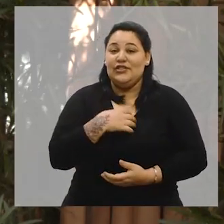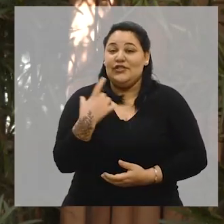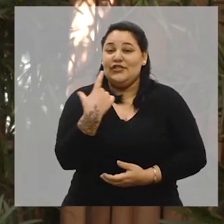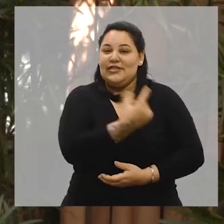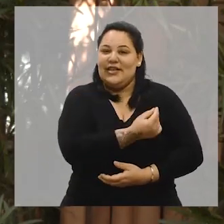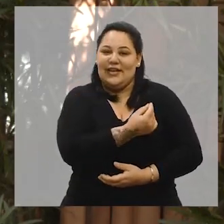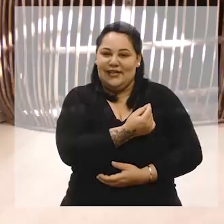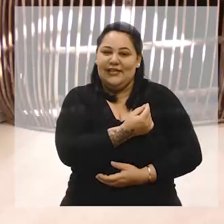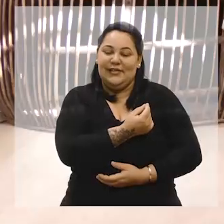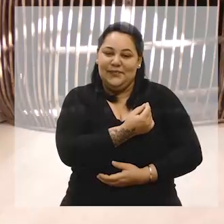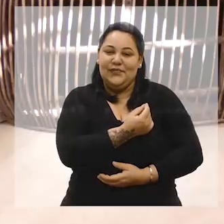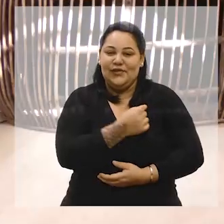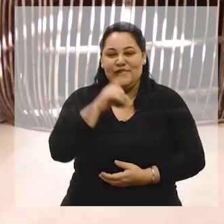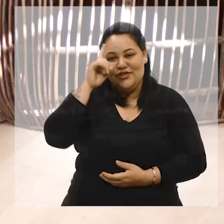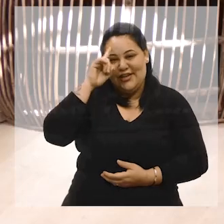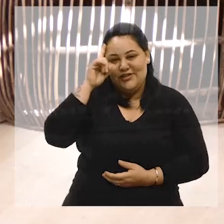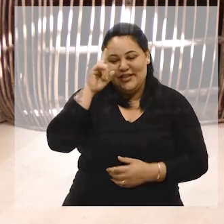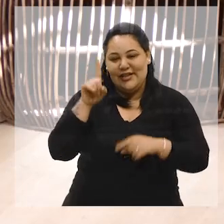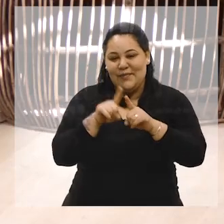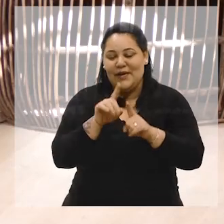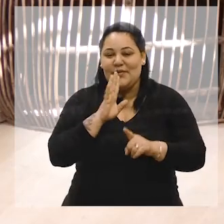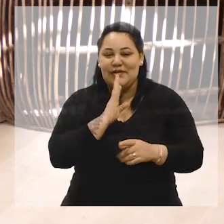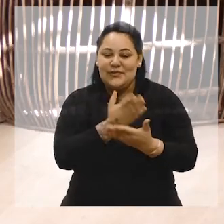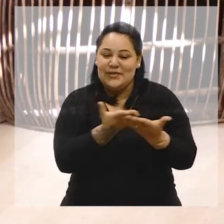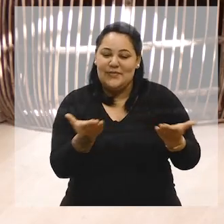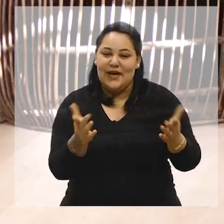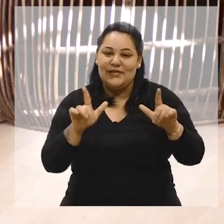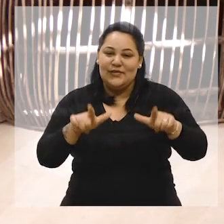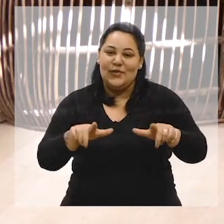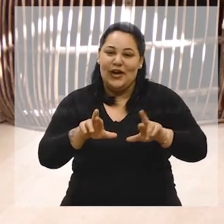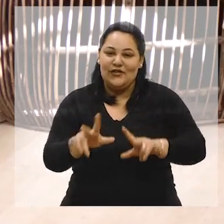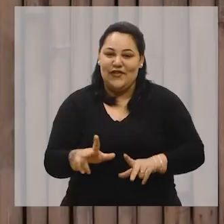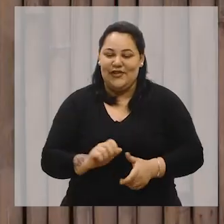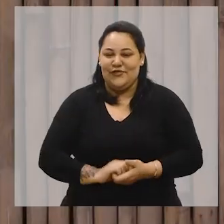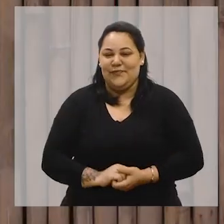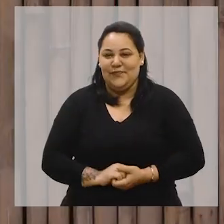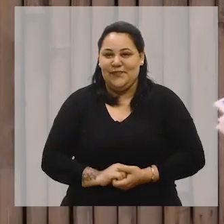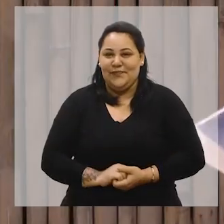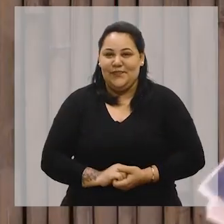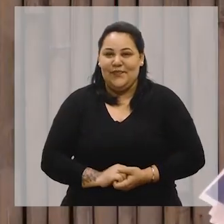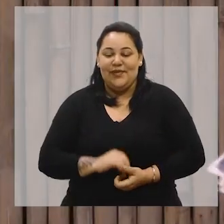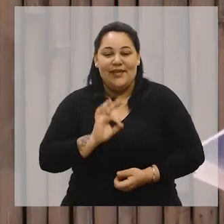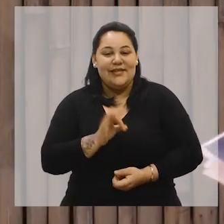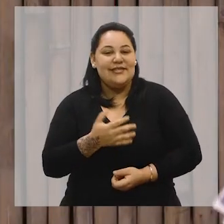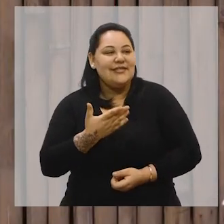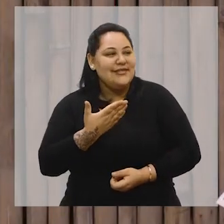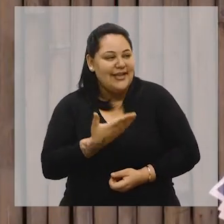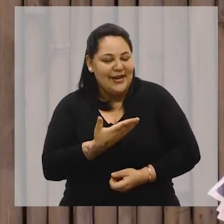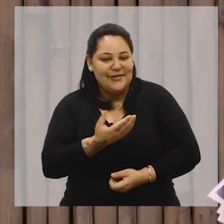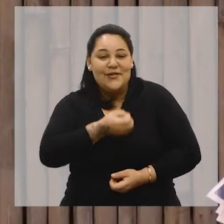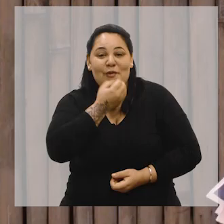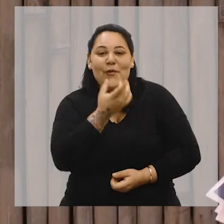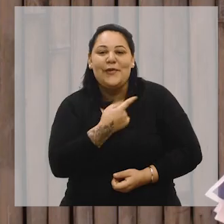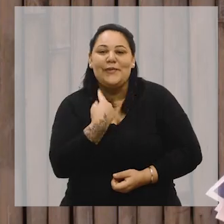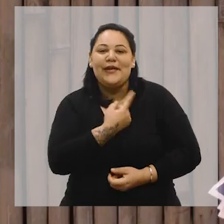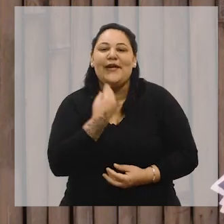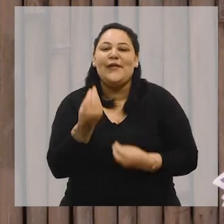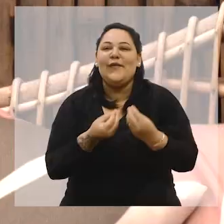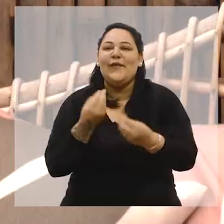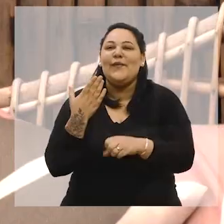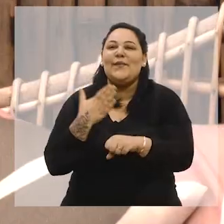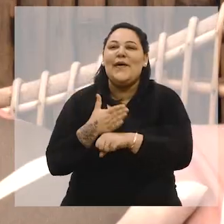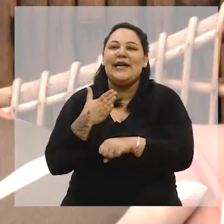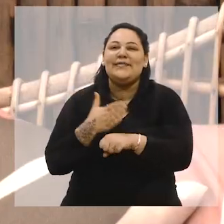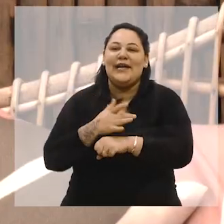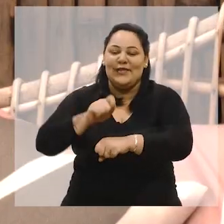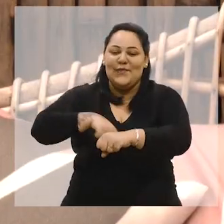da tua rotina, às vezes, conhecendo um espaço diferente. Certo. Andréia, conta pra nós como é que foi participar